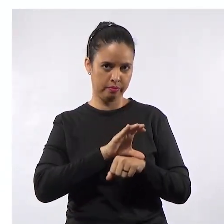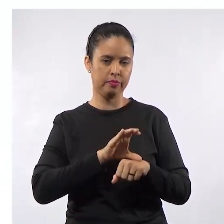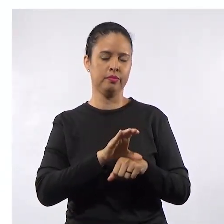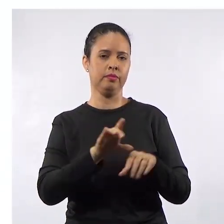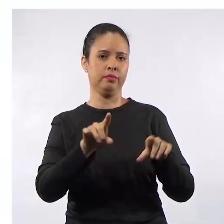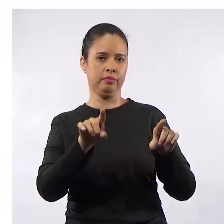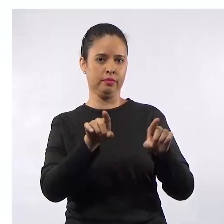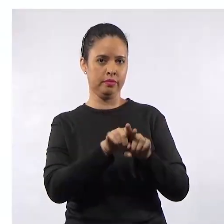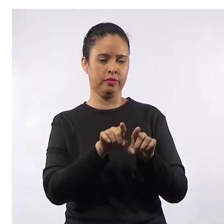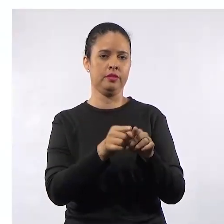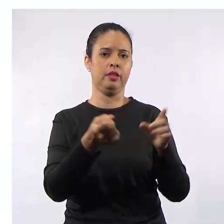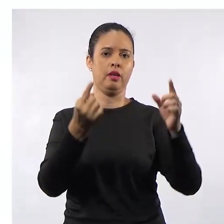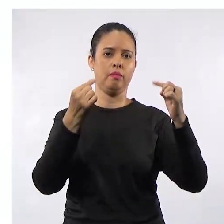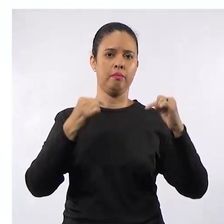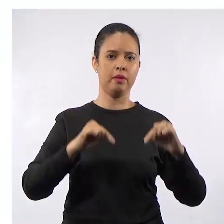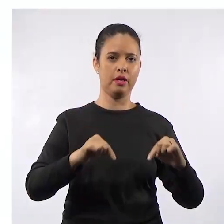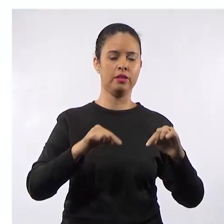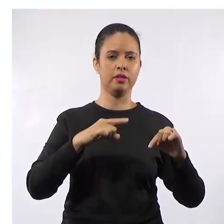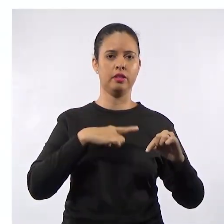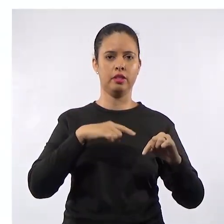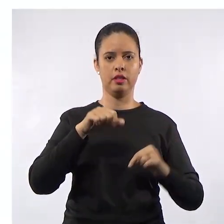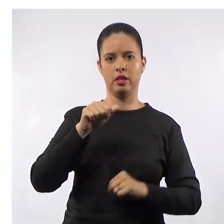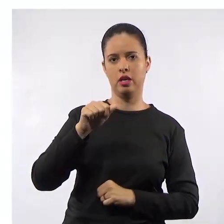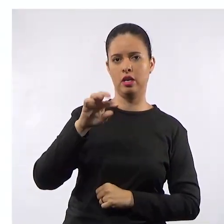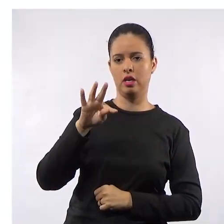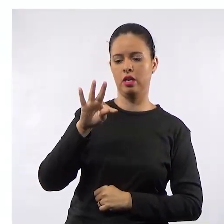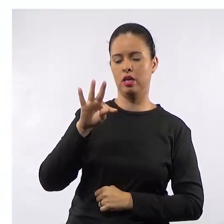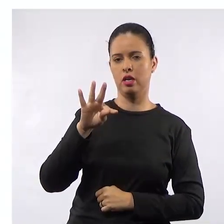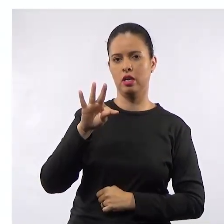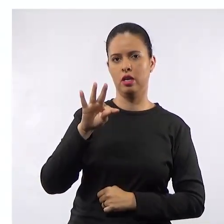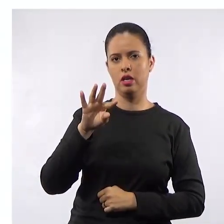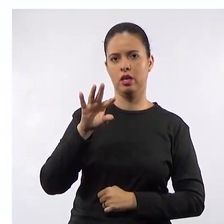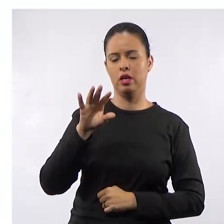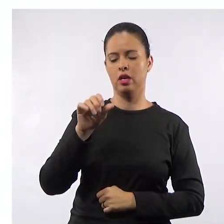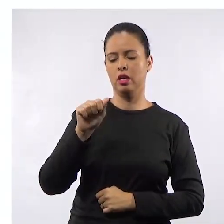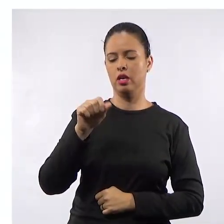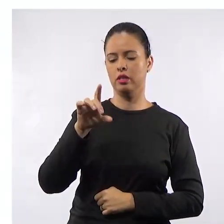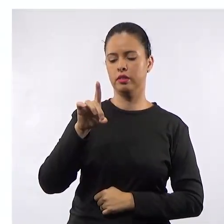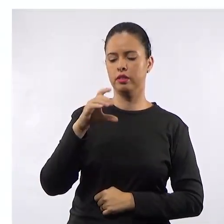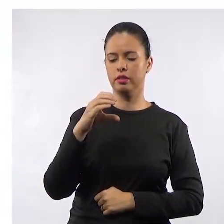dogmática, e depois nós temos o ADCT.